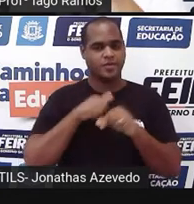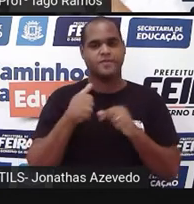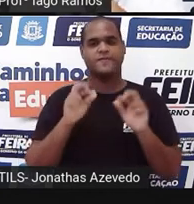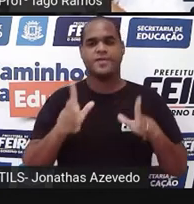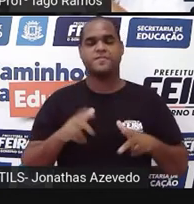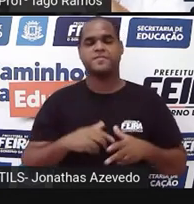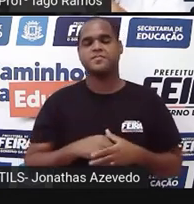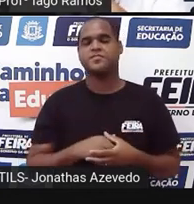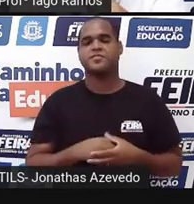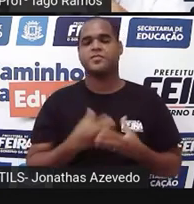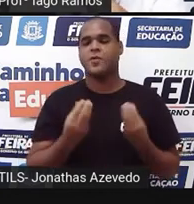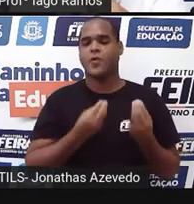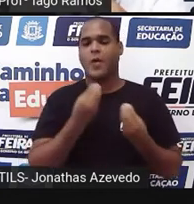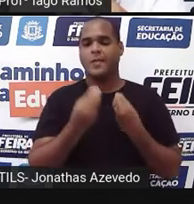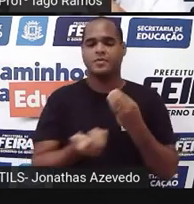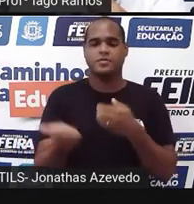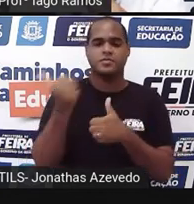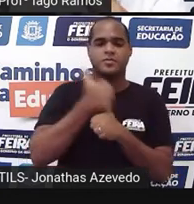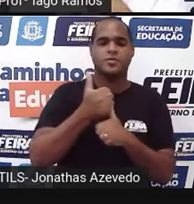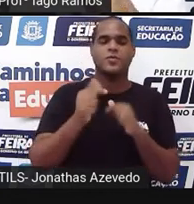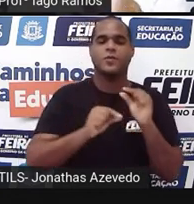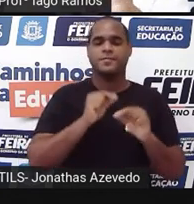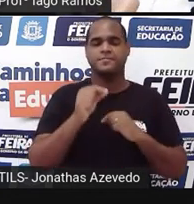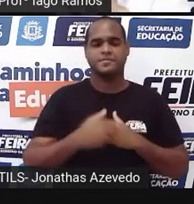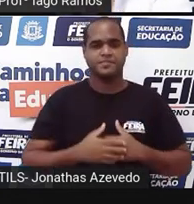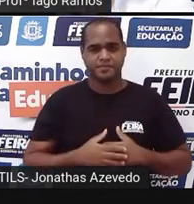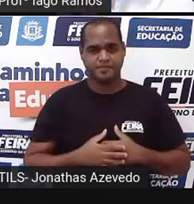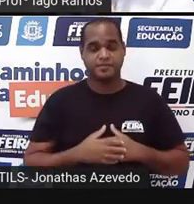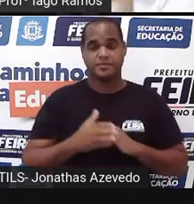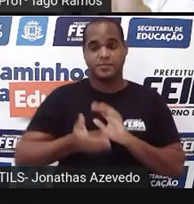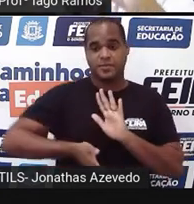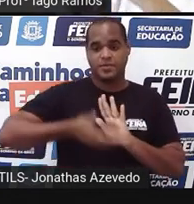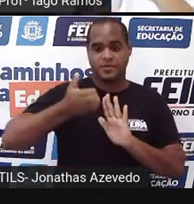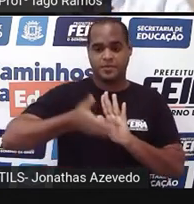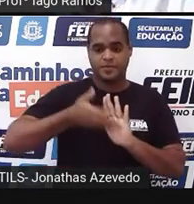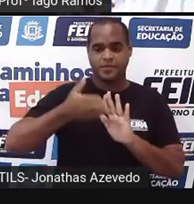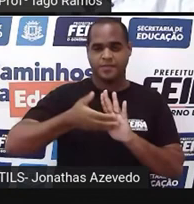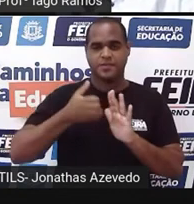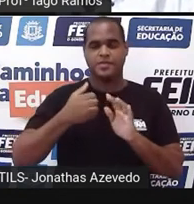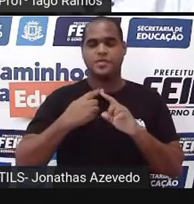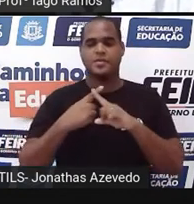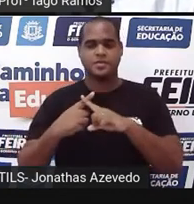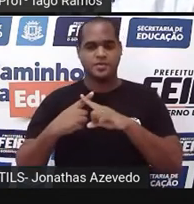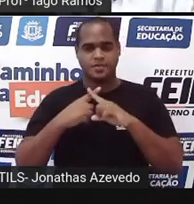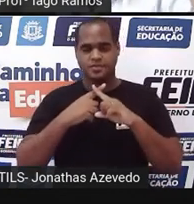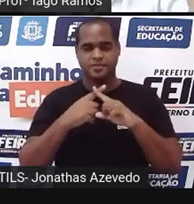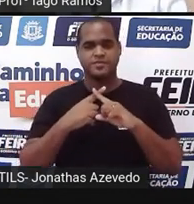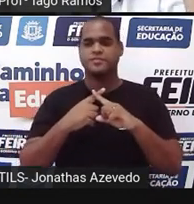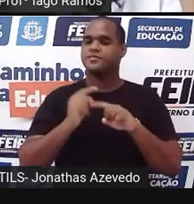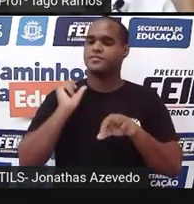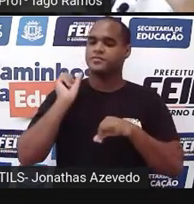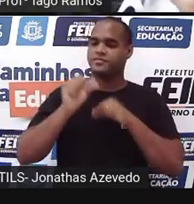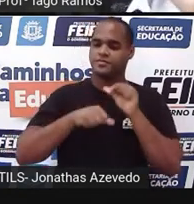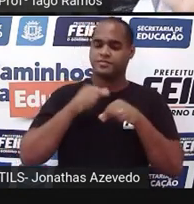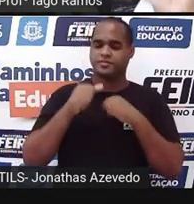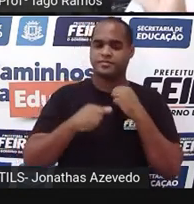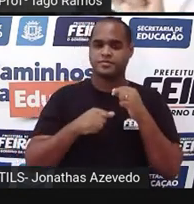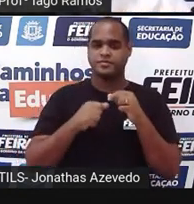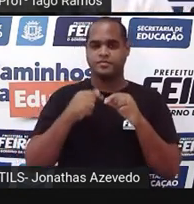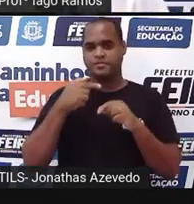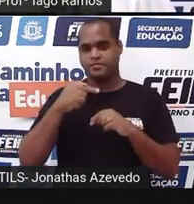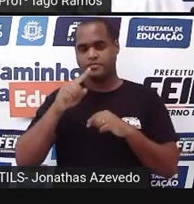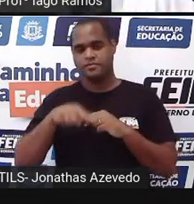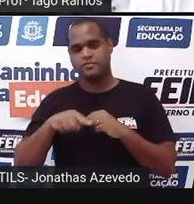O que é que eu substituo na outra equação eu tiro o x o e troco por